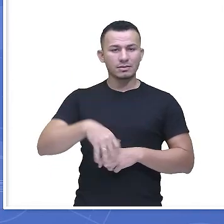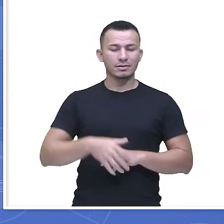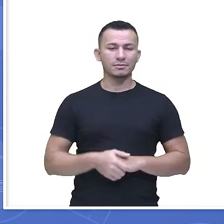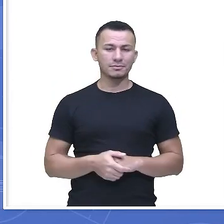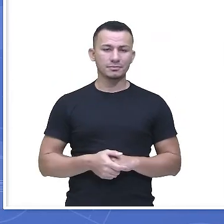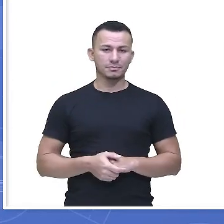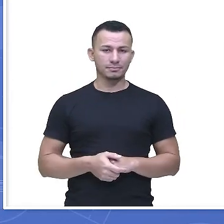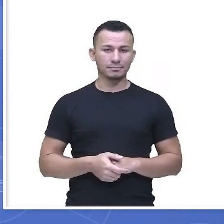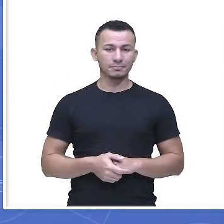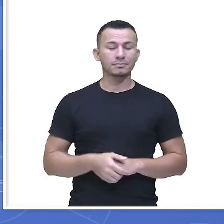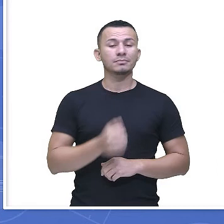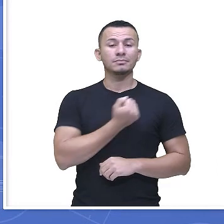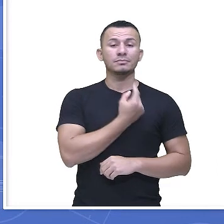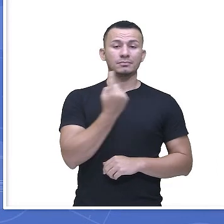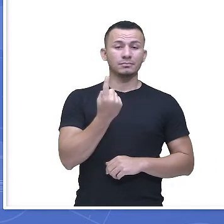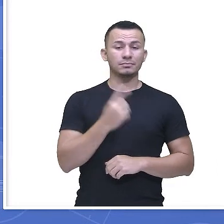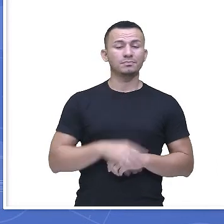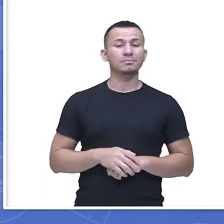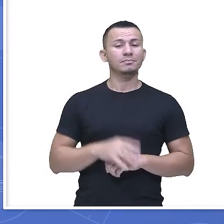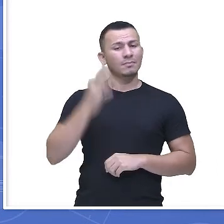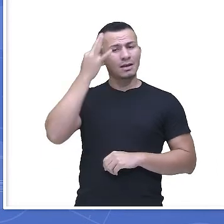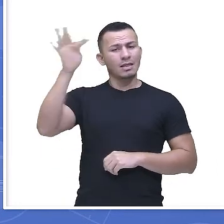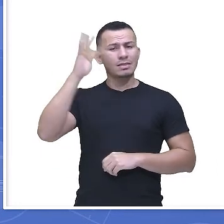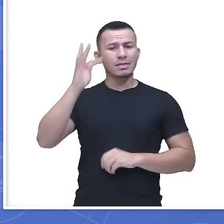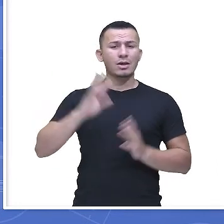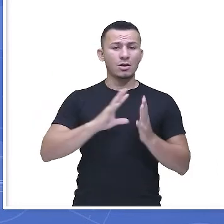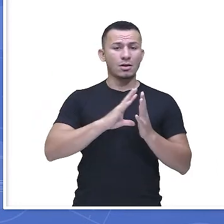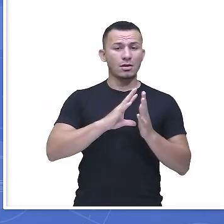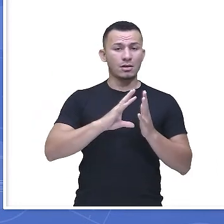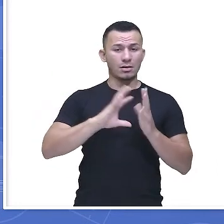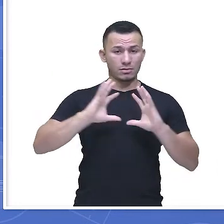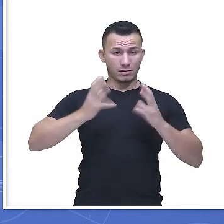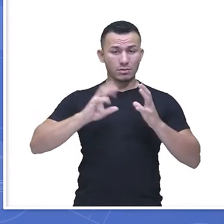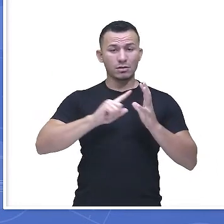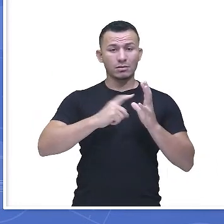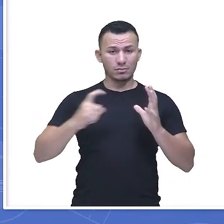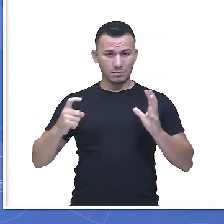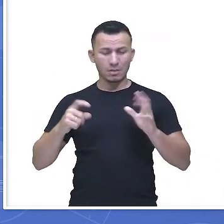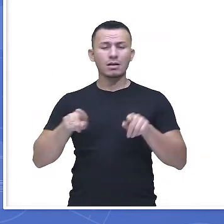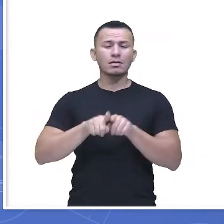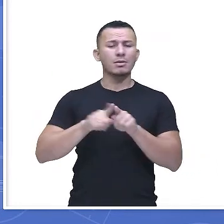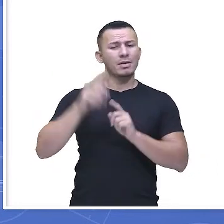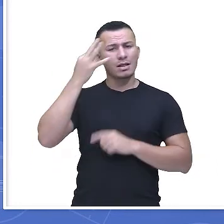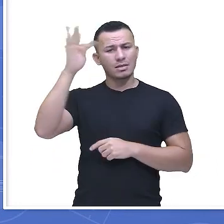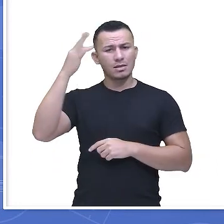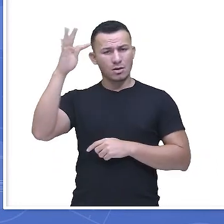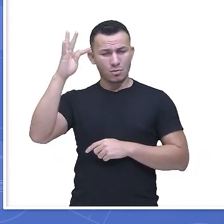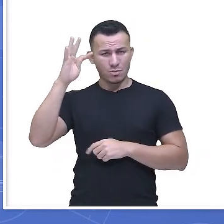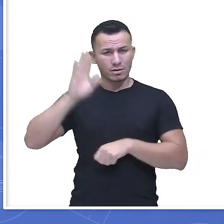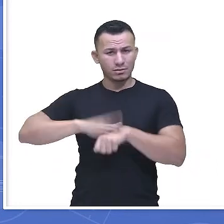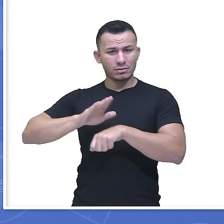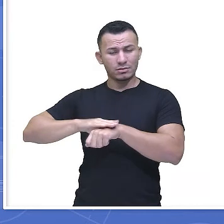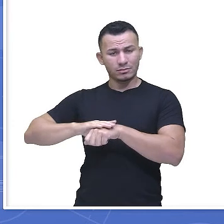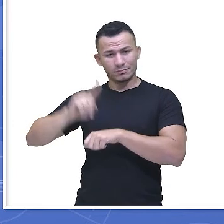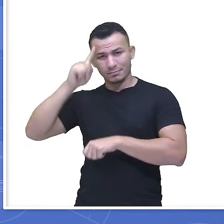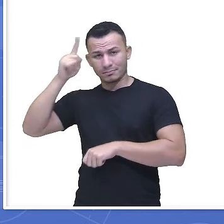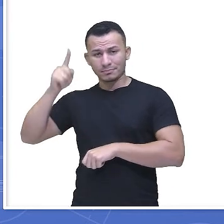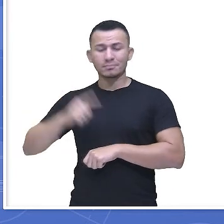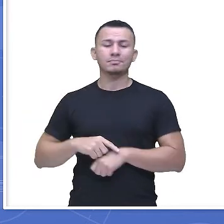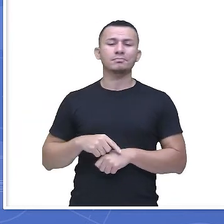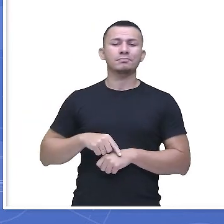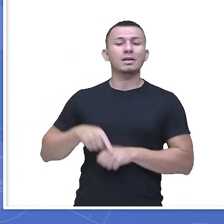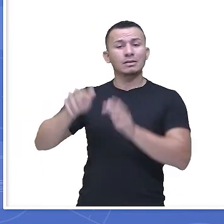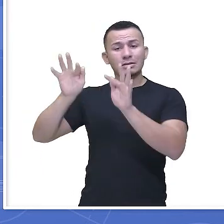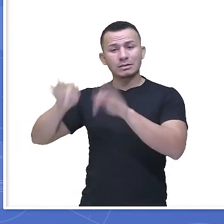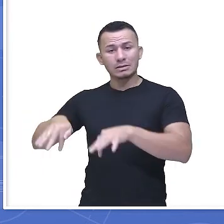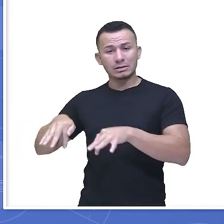lá. Questão 1. A teoria da biogênese, também chamada de teoria da geração espontânea, foi derrubada após experimento